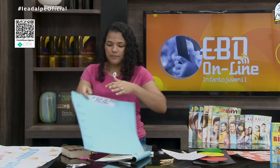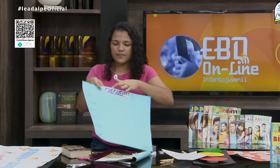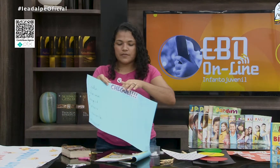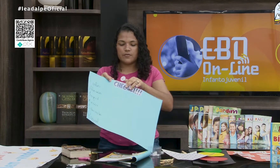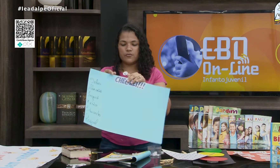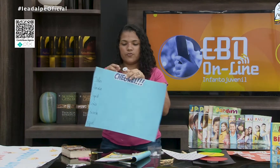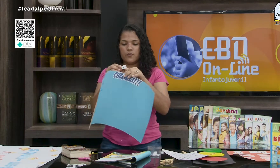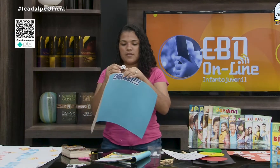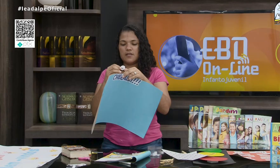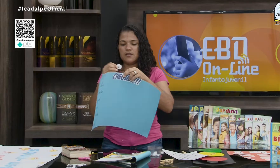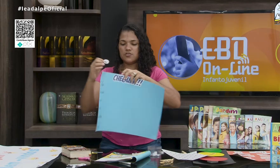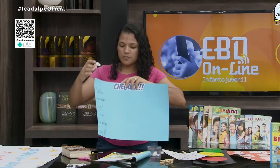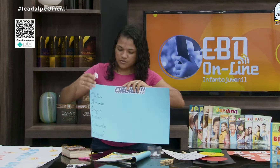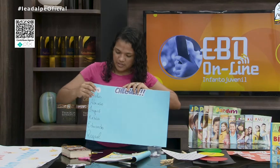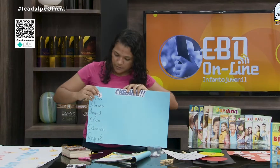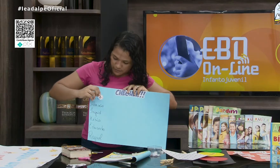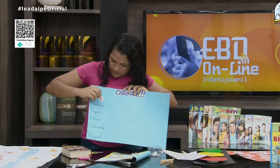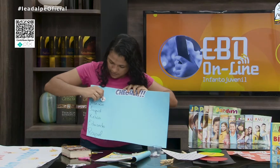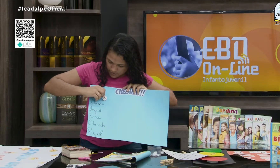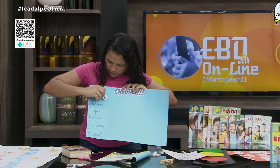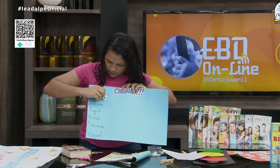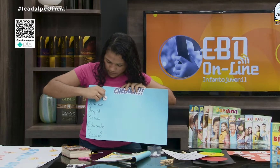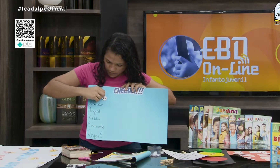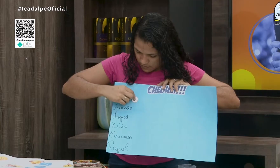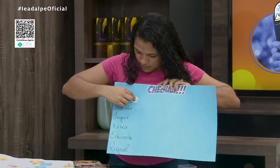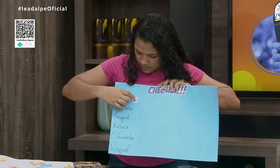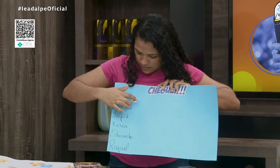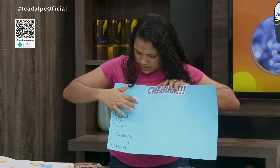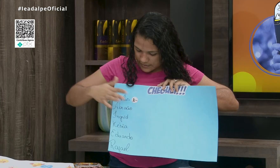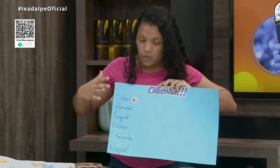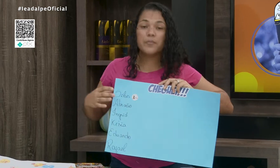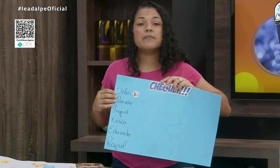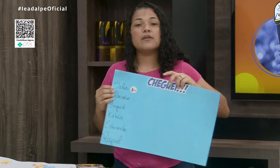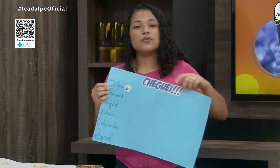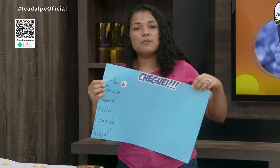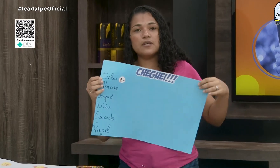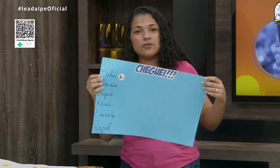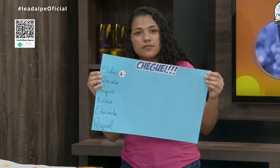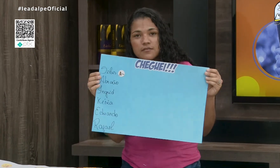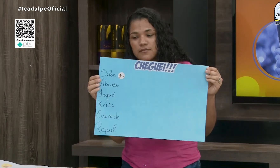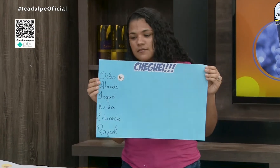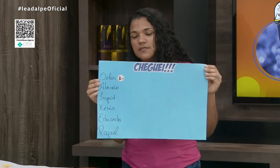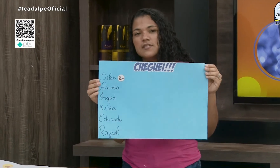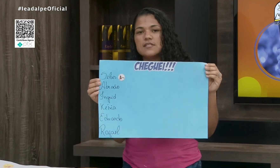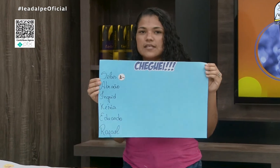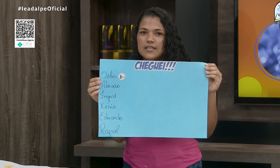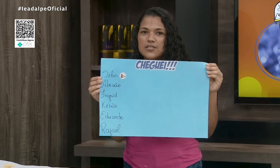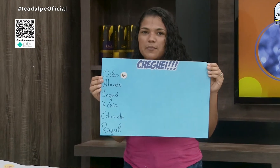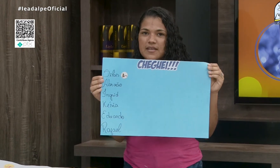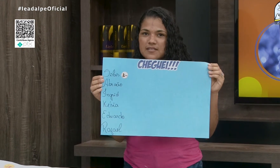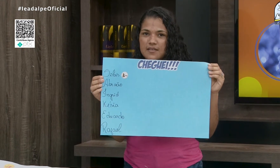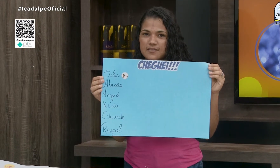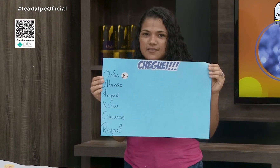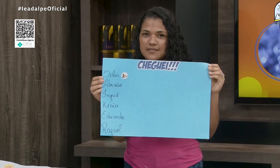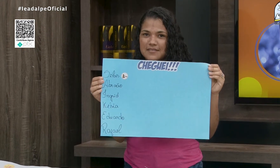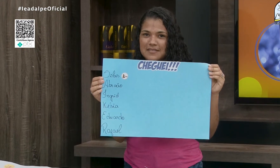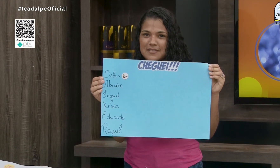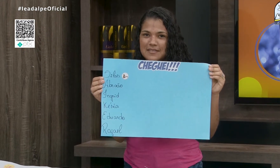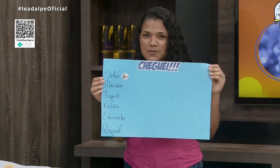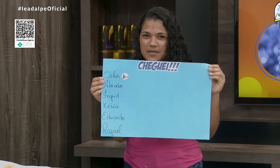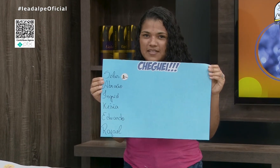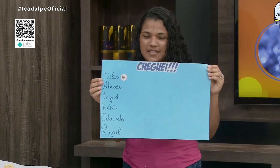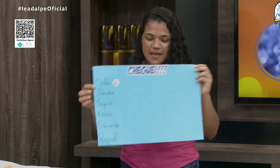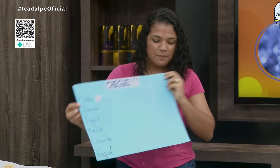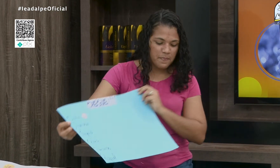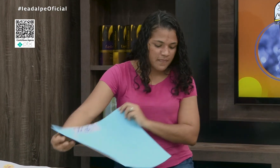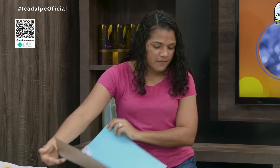colar no nome dele. Deixa eu mostrar aqui pra vocês, ó. Então, primeiro domingo, Silas está presente.